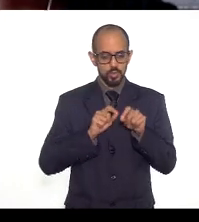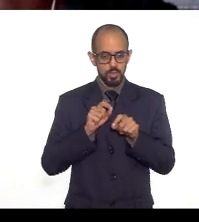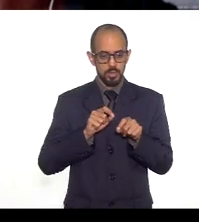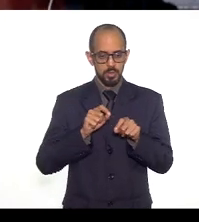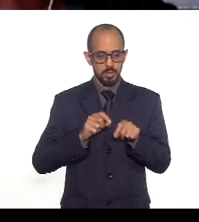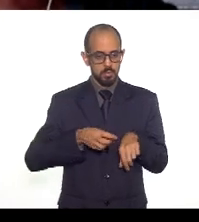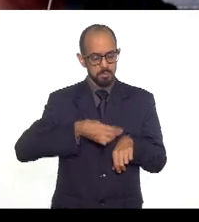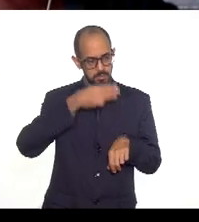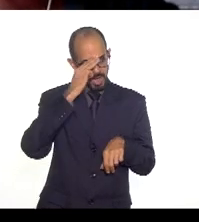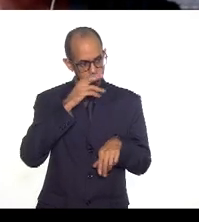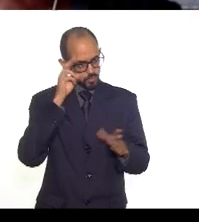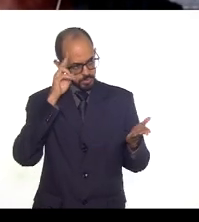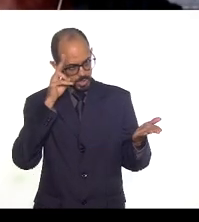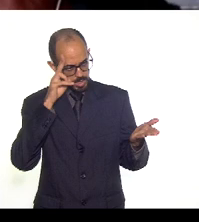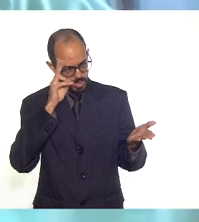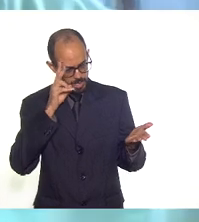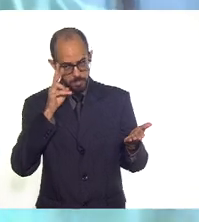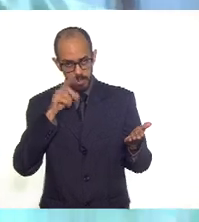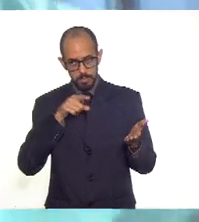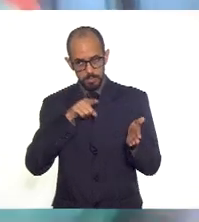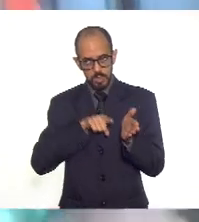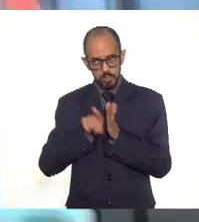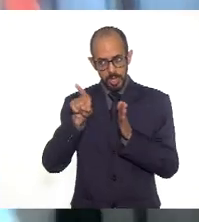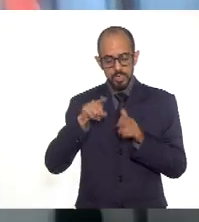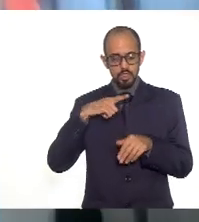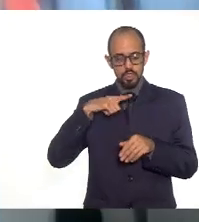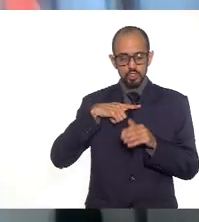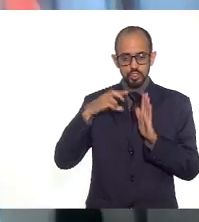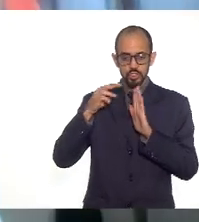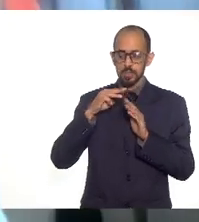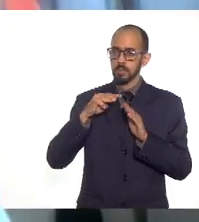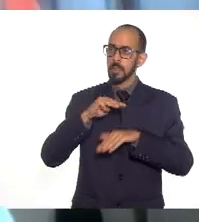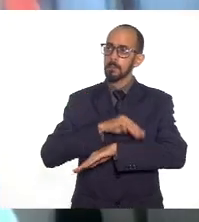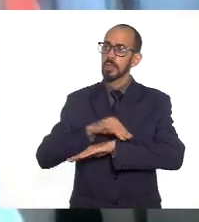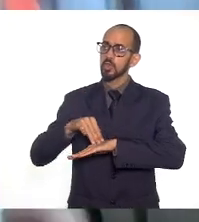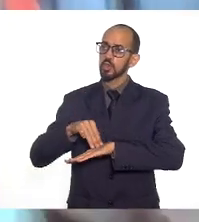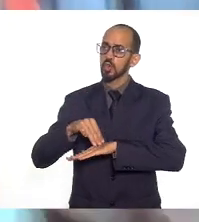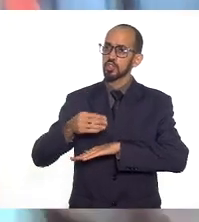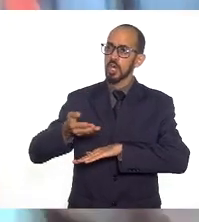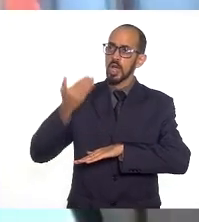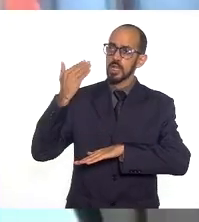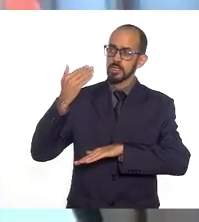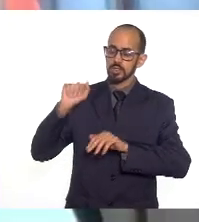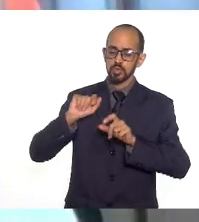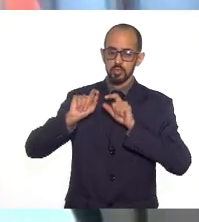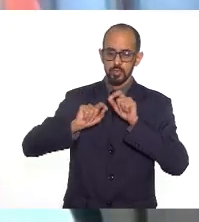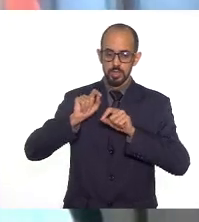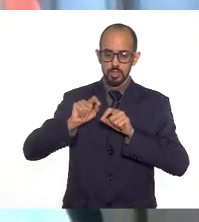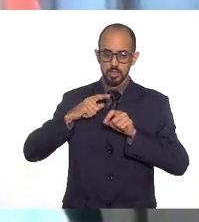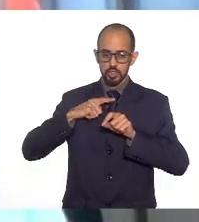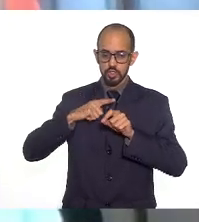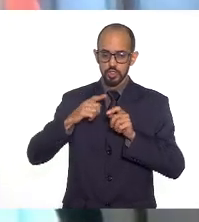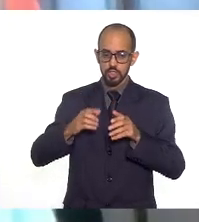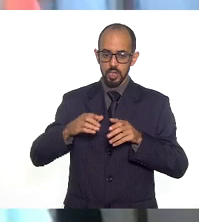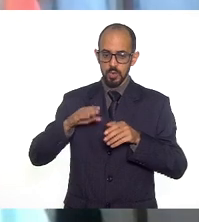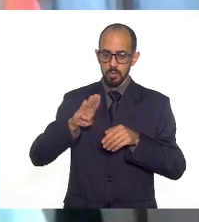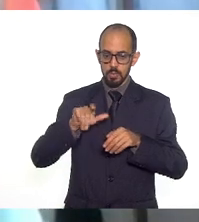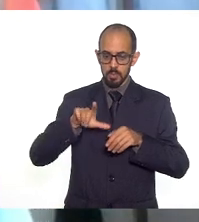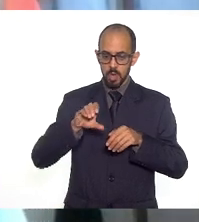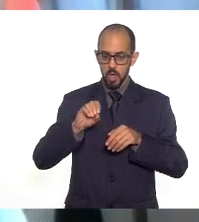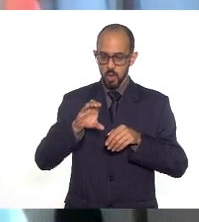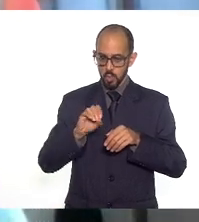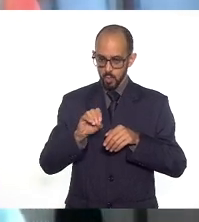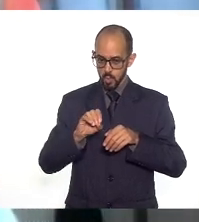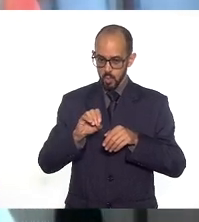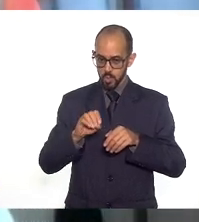Pacheco, você lembra que a gente tinha um método antes, que era o seguinte, tinha um bloco das